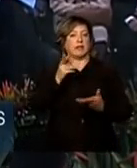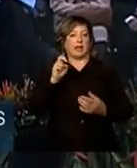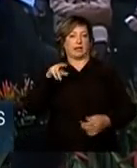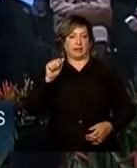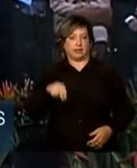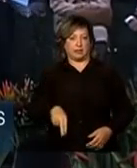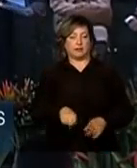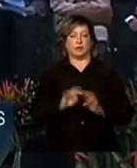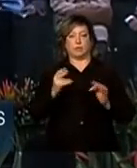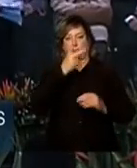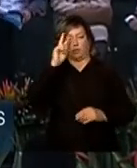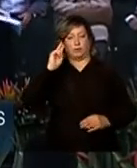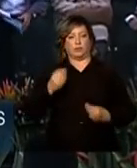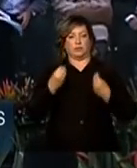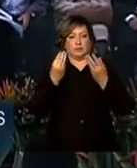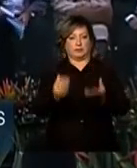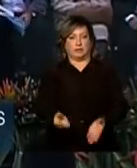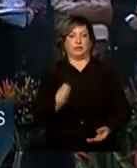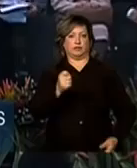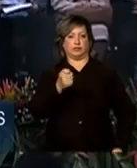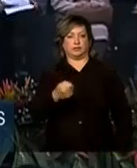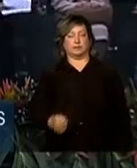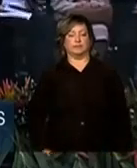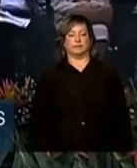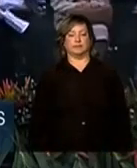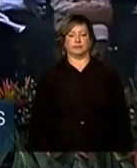Calheiros, ministro Pepe Vargas.